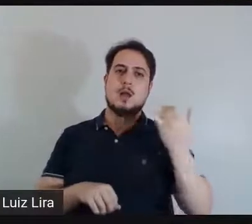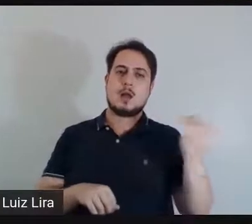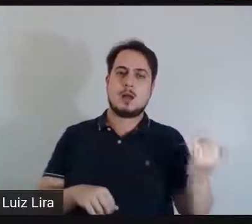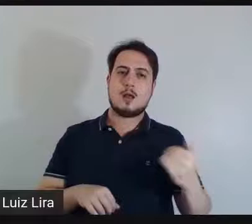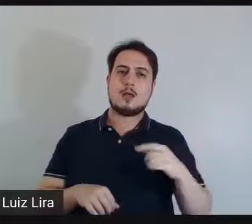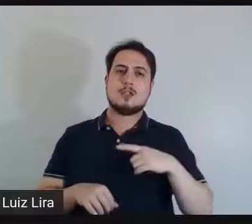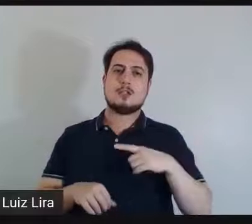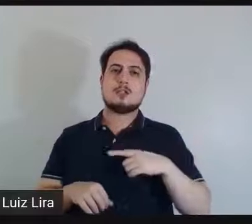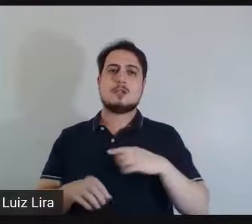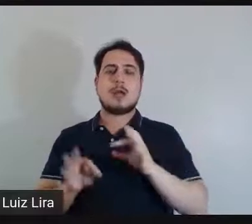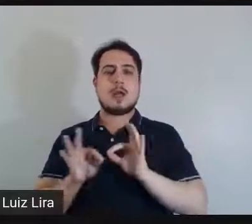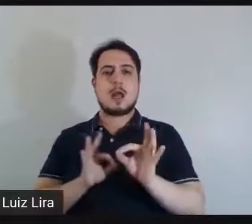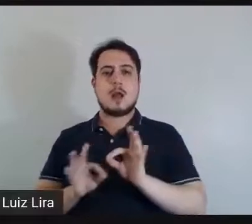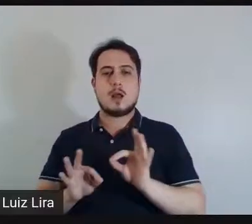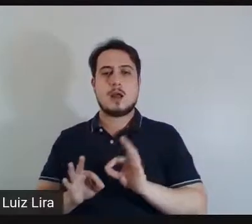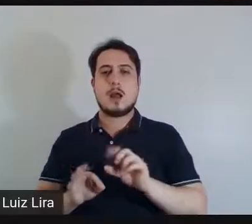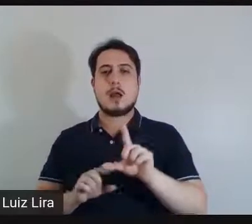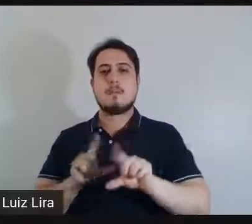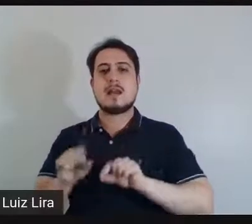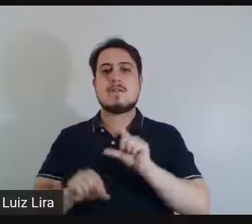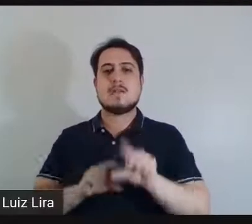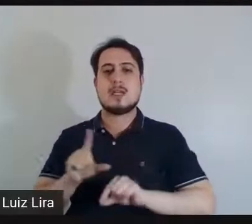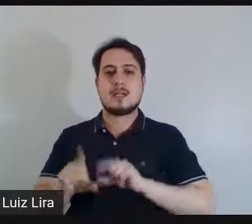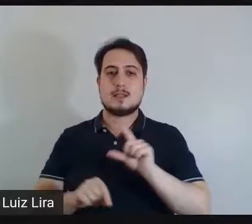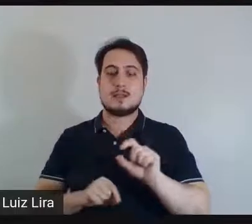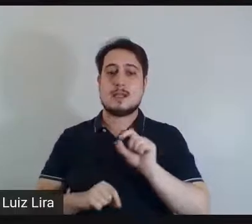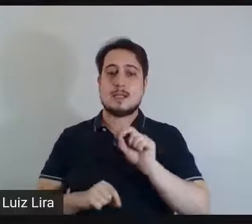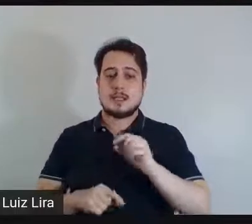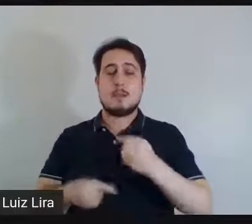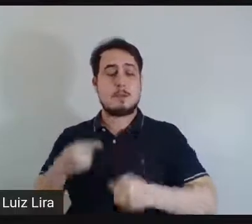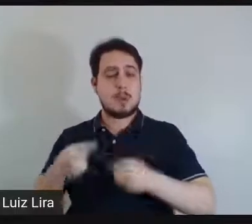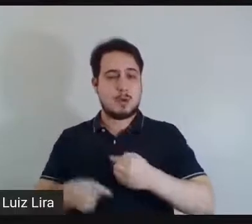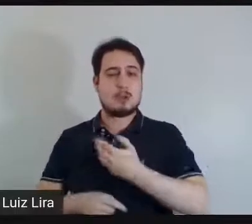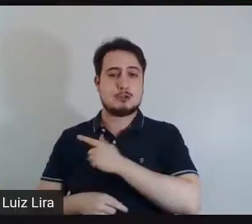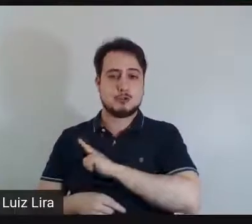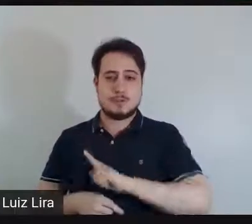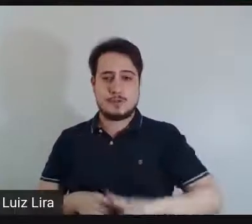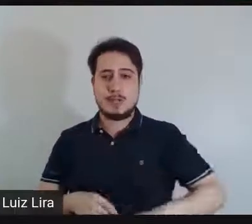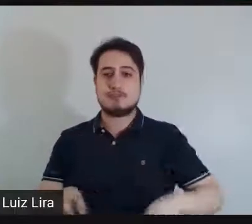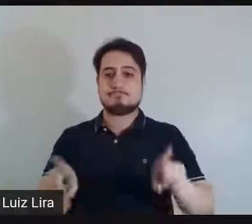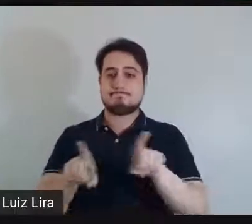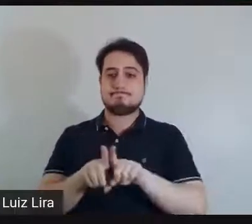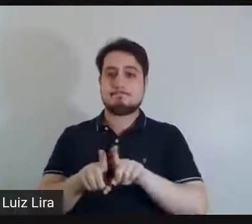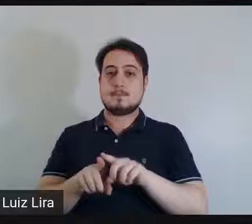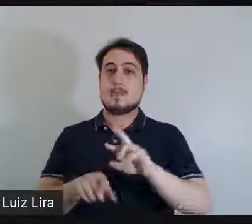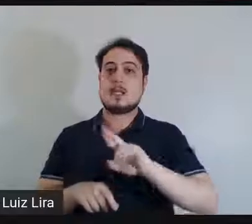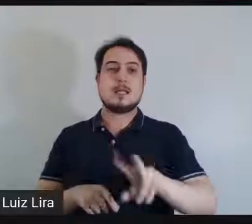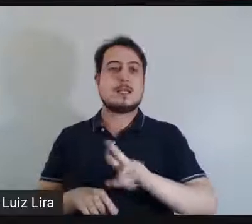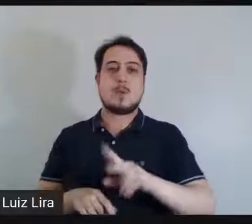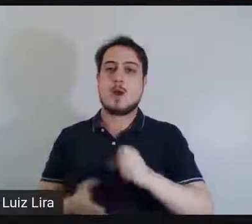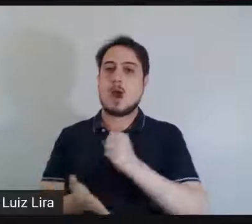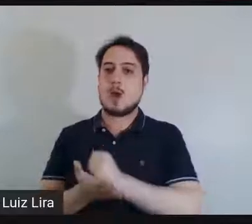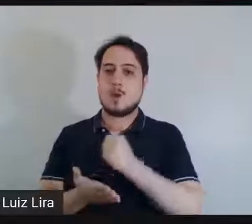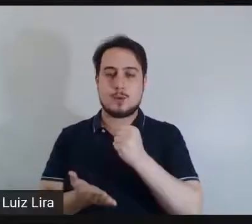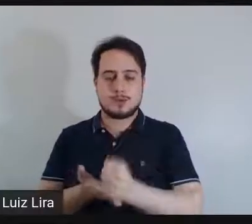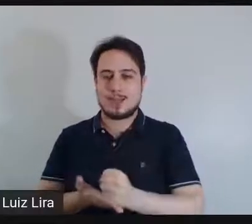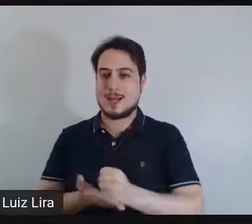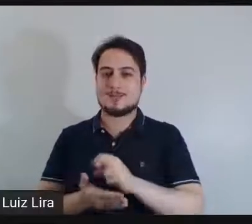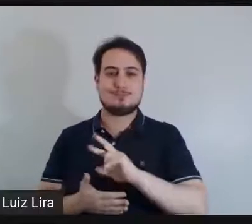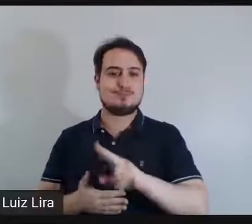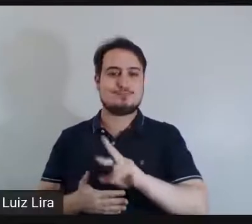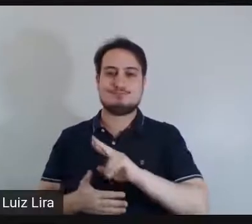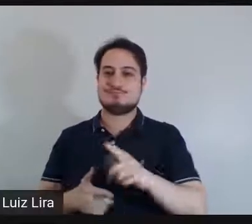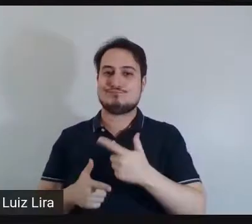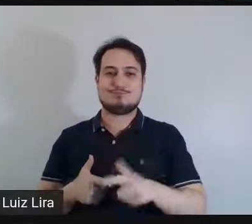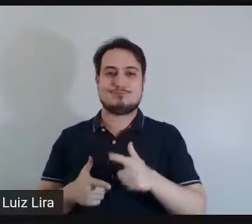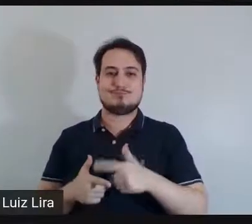de margem de preferência, que também eram política de governo. Então, assim, não é o contrato hoje, não é essa natureza,